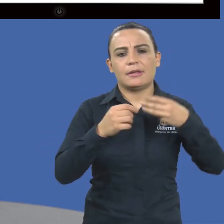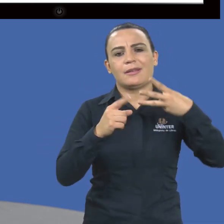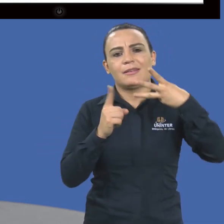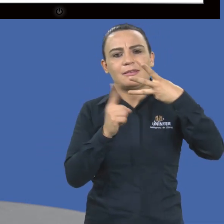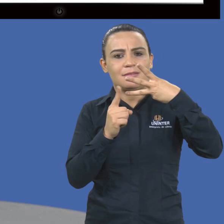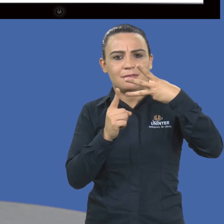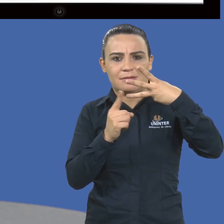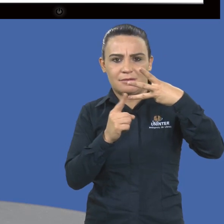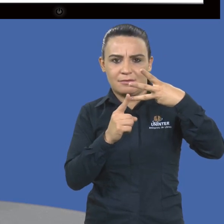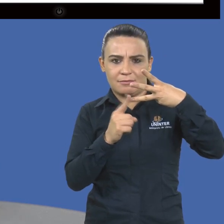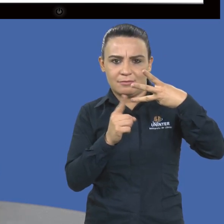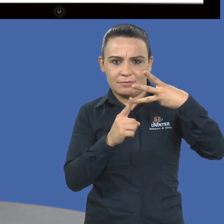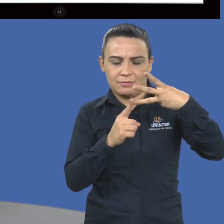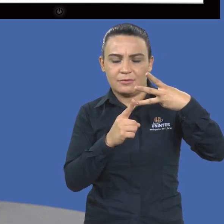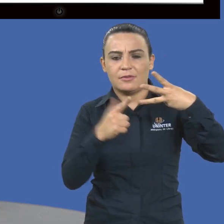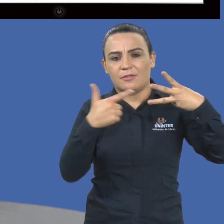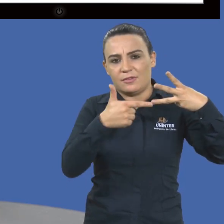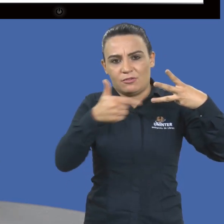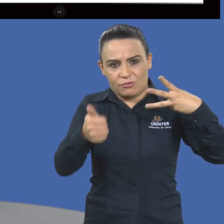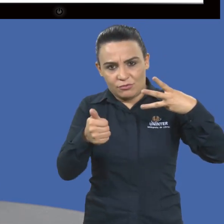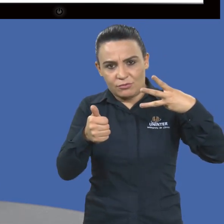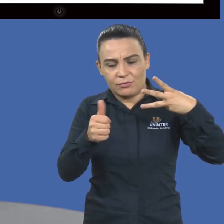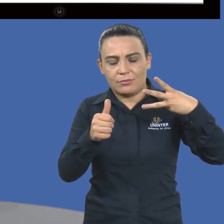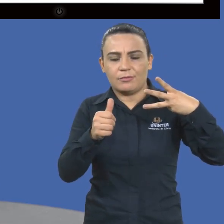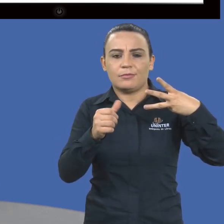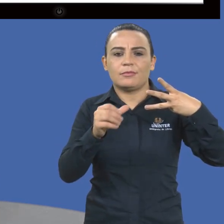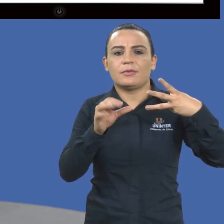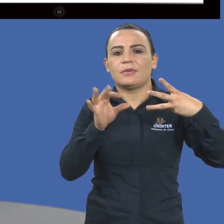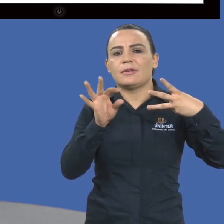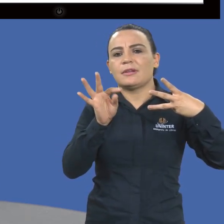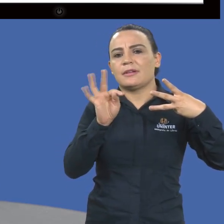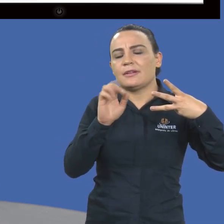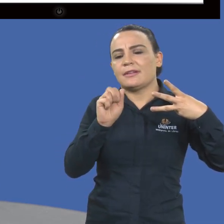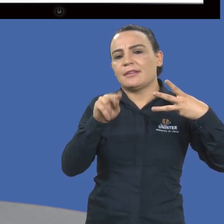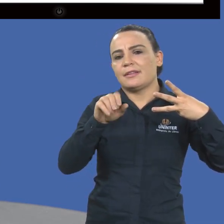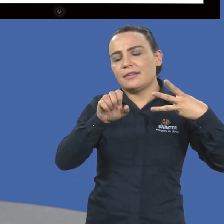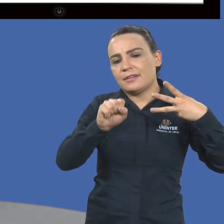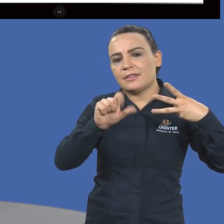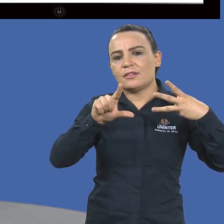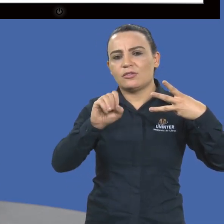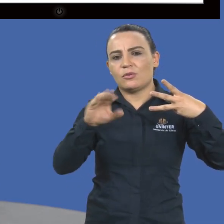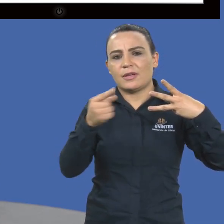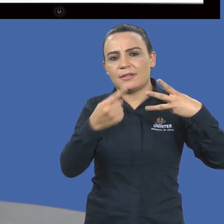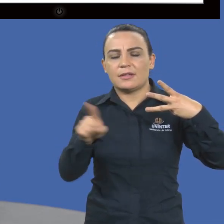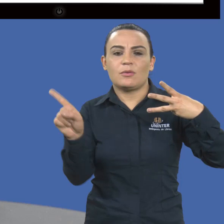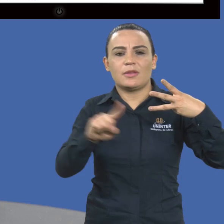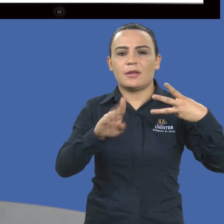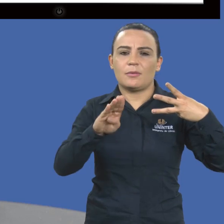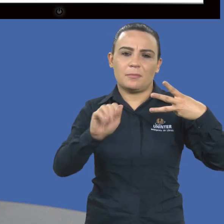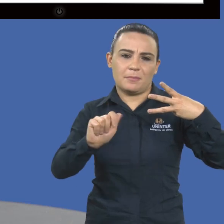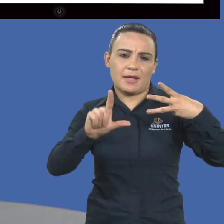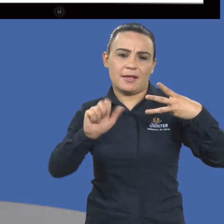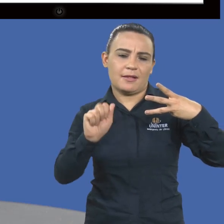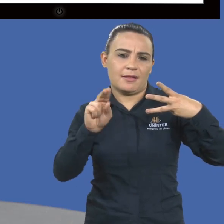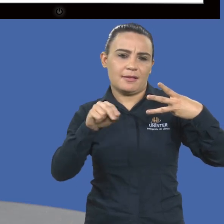Ou, o seu nenê tem uma trissomia do cromossomo 21 por translocação não equilibrada.